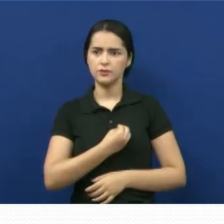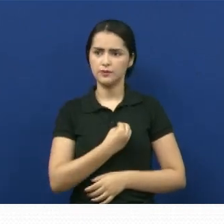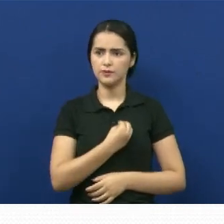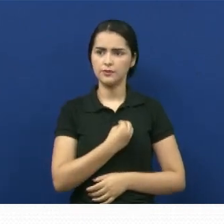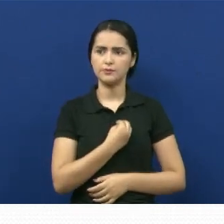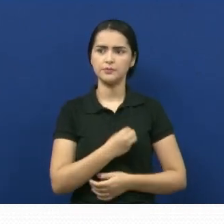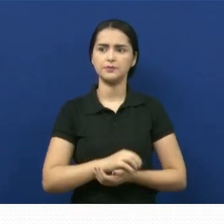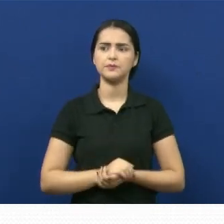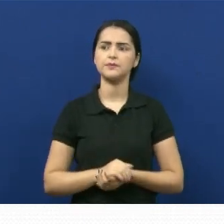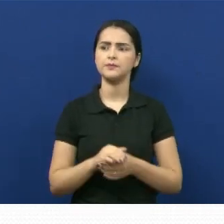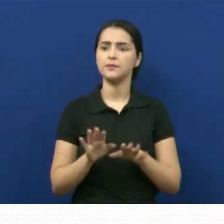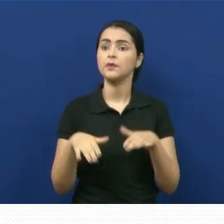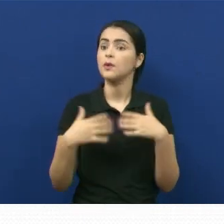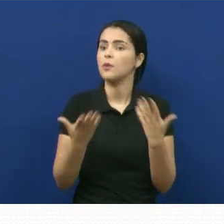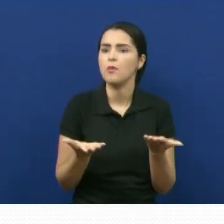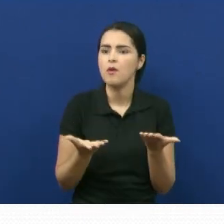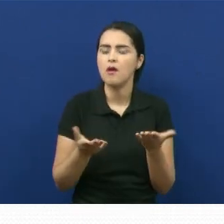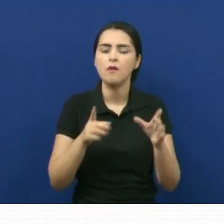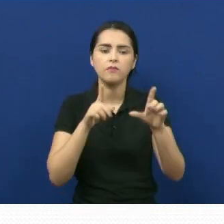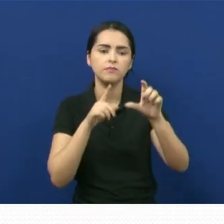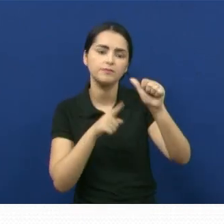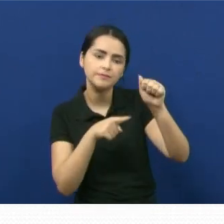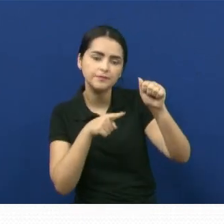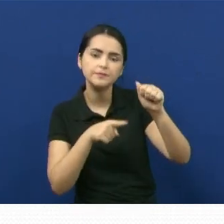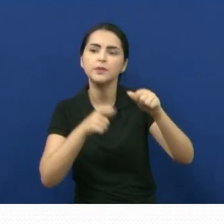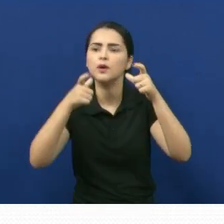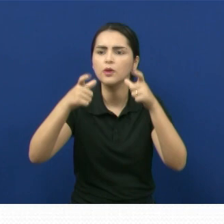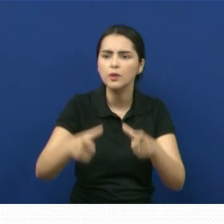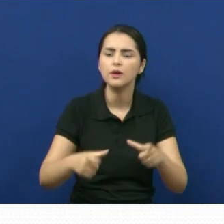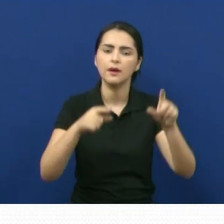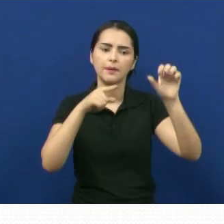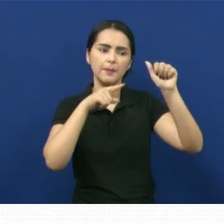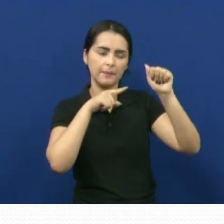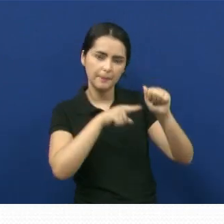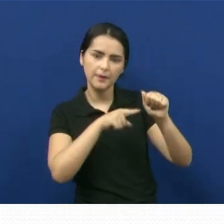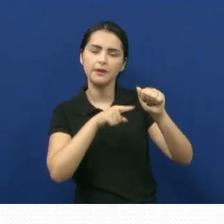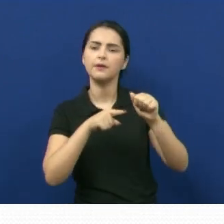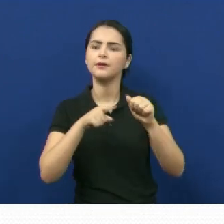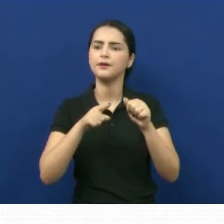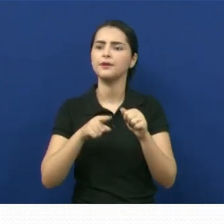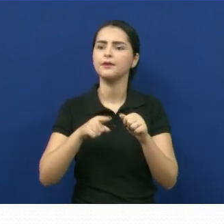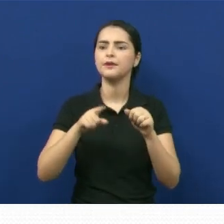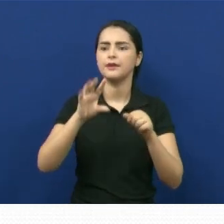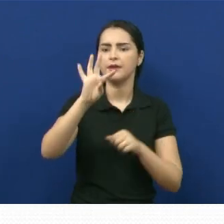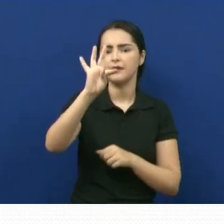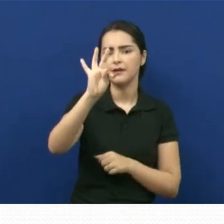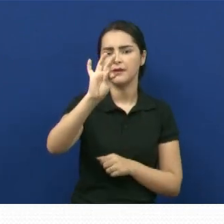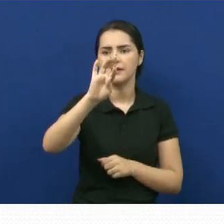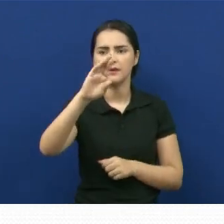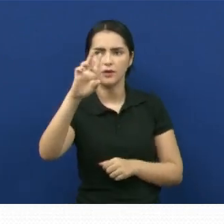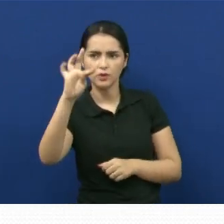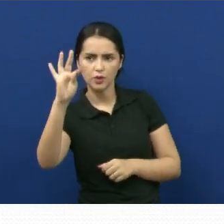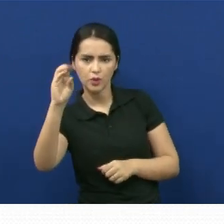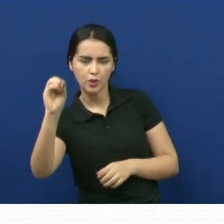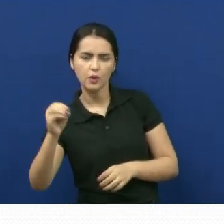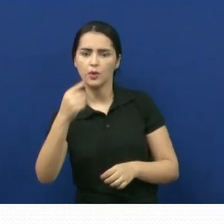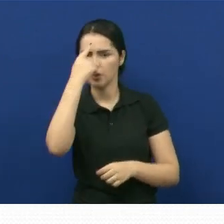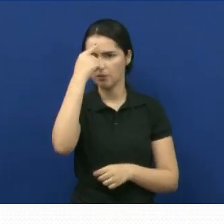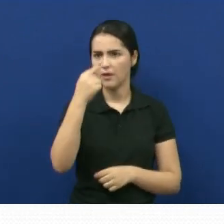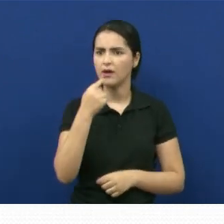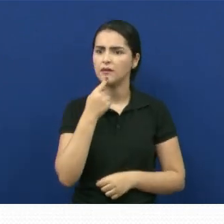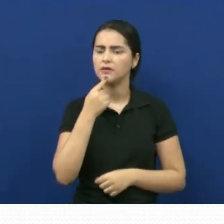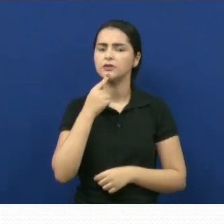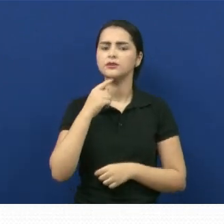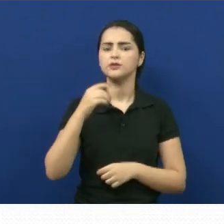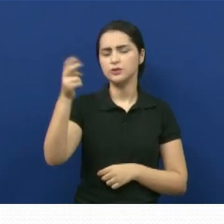e do indivíduo é: alternativa A, lugar, B, território, C, paisagem cultural, D,